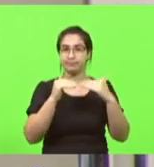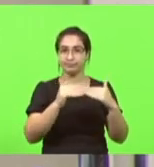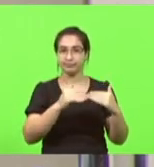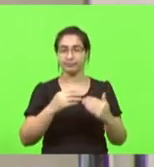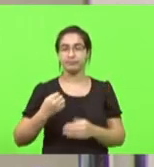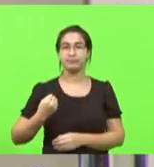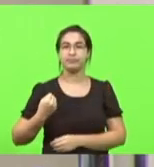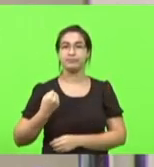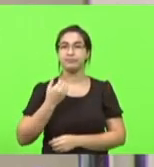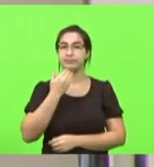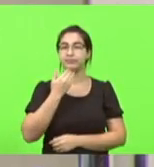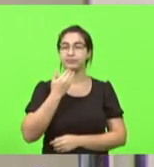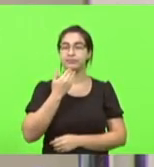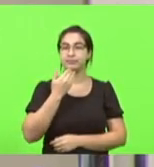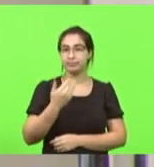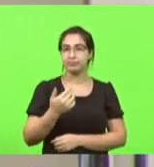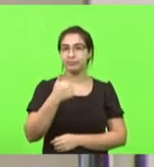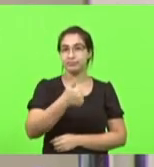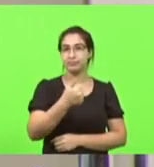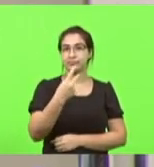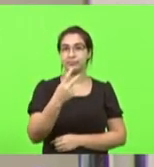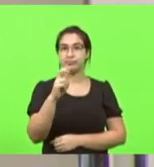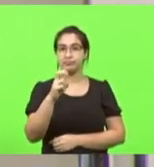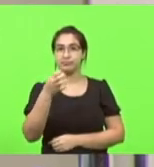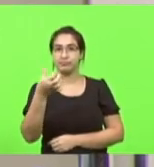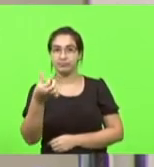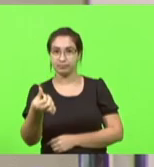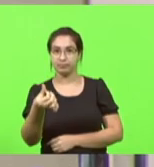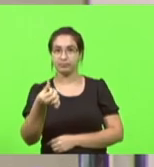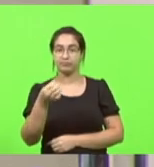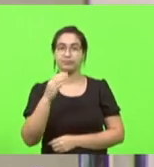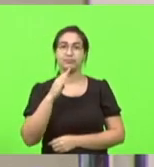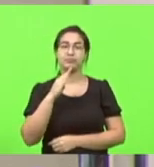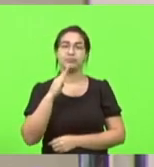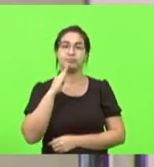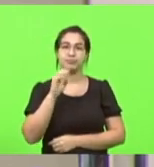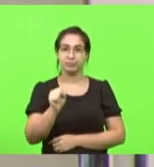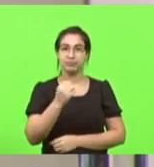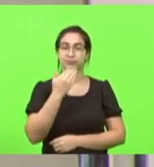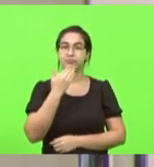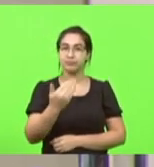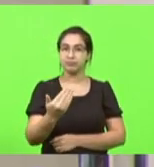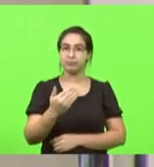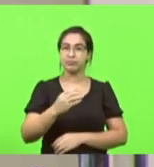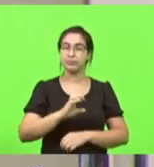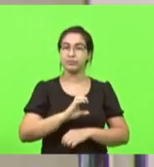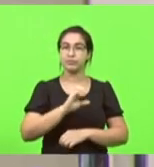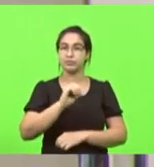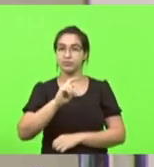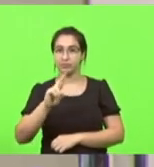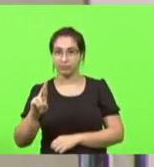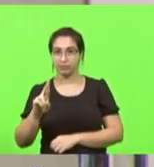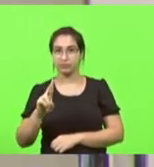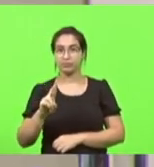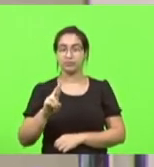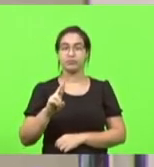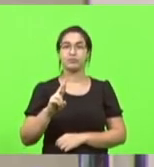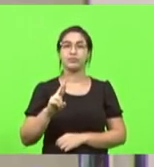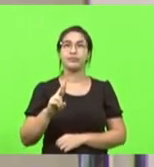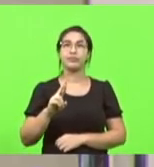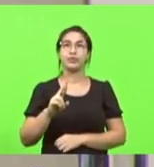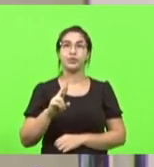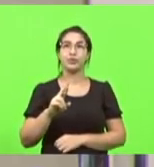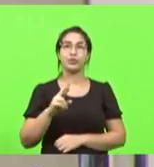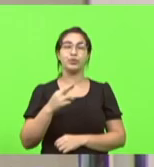por unanimidade, requerimento 1256, autor deputado Bruno Souza, solicitando ao coordenador-geral do Instituto Estadual de Educação informações acerca do cronograma